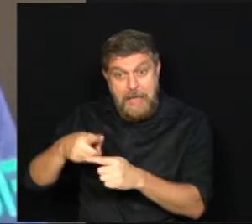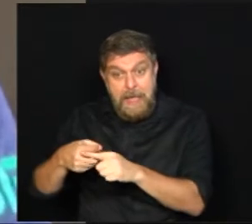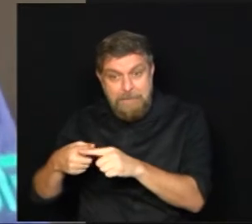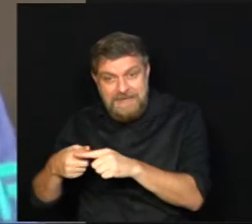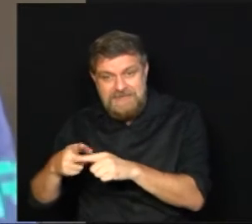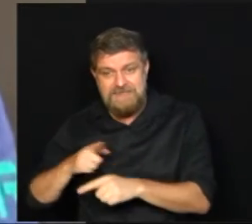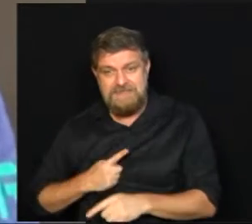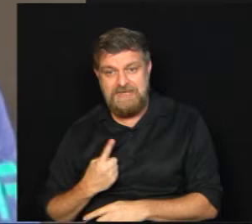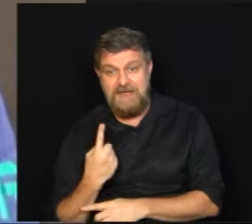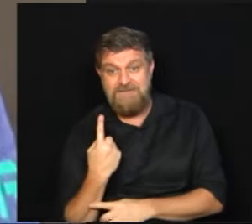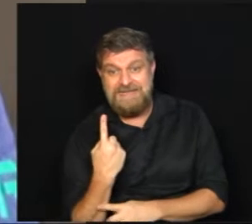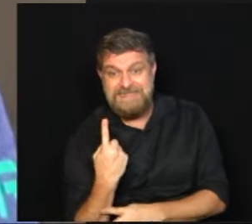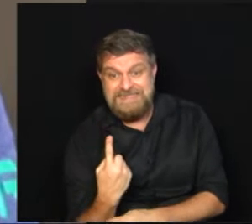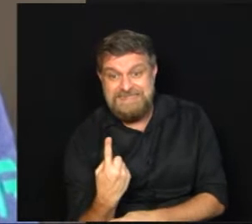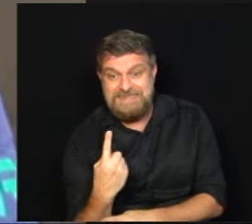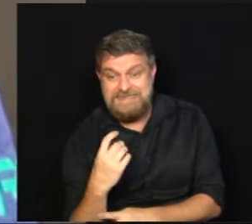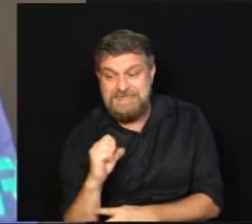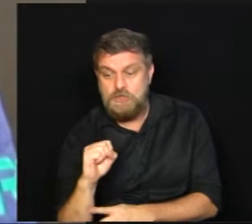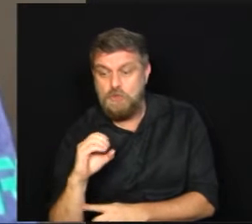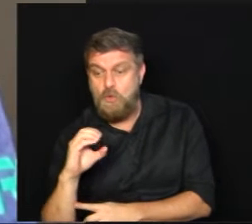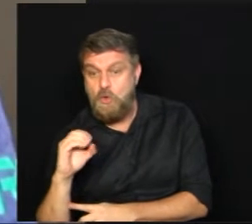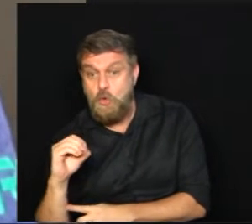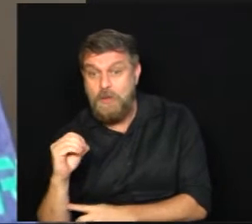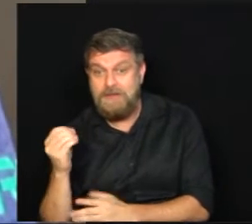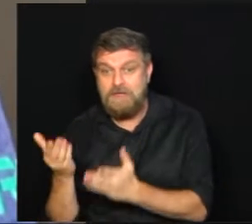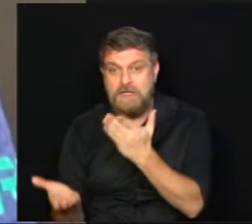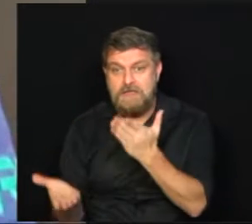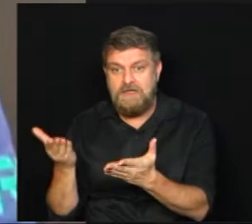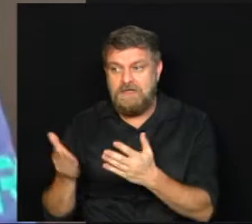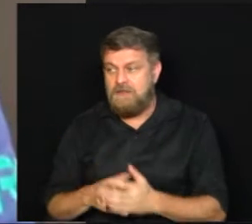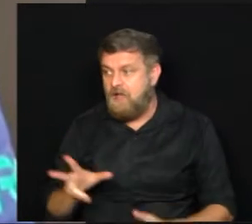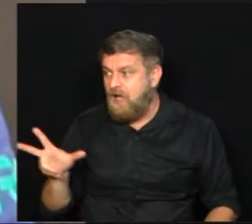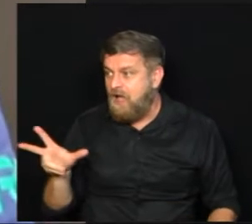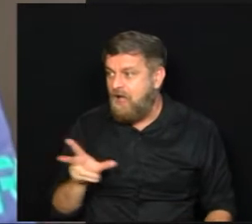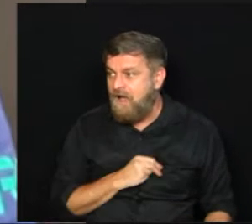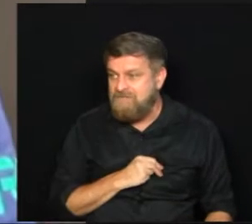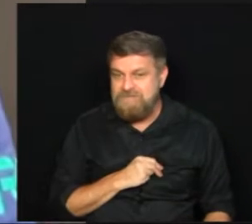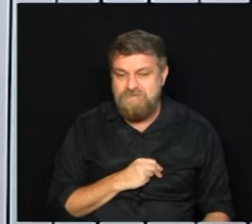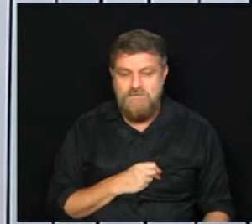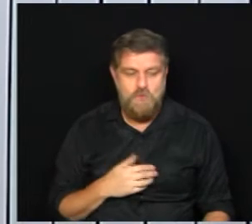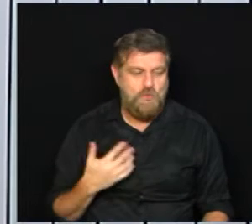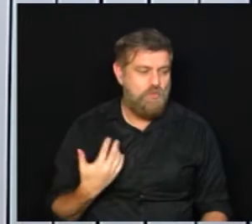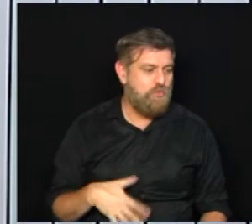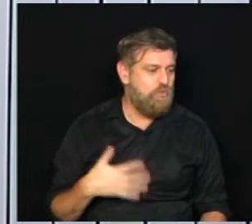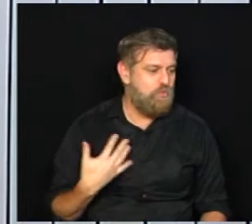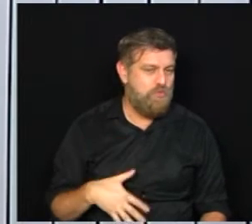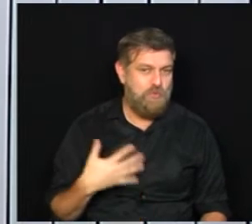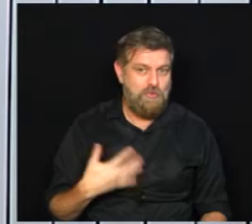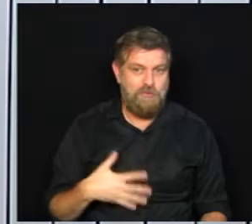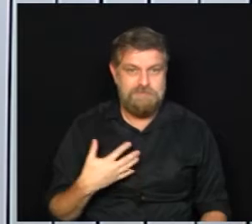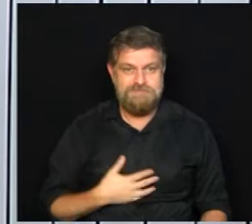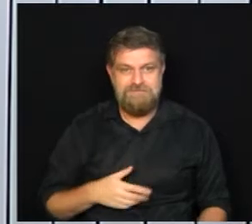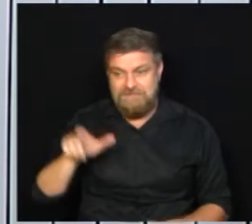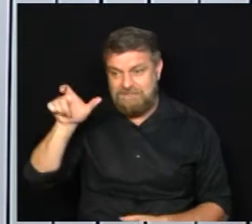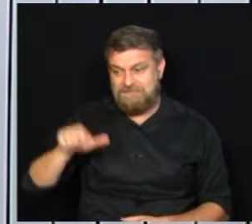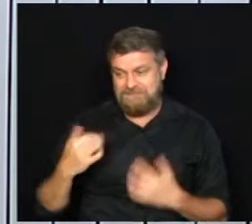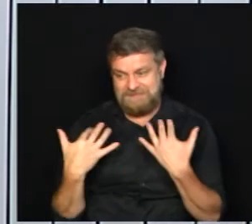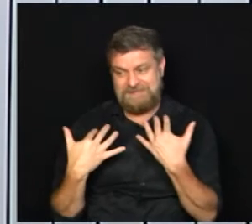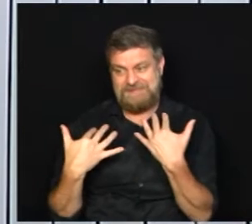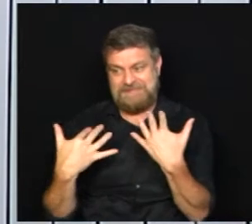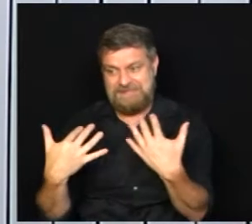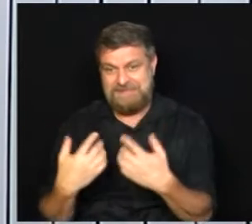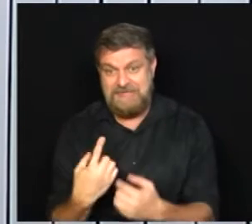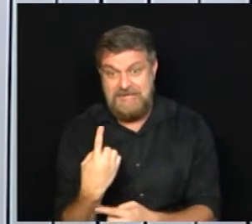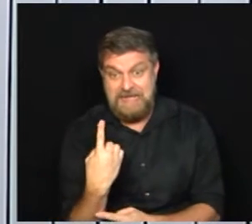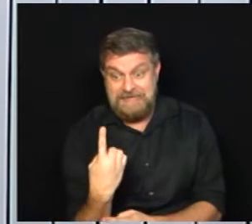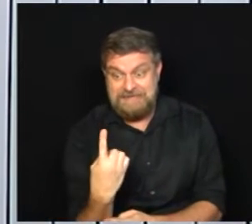fiz 180 quilos. Caramba! Um exercício pesado para quem está nos acompanhando, levantar